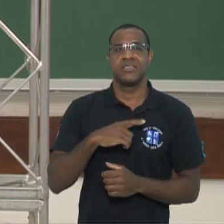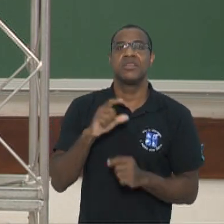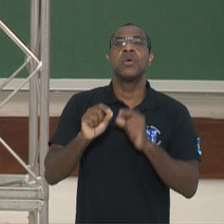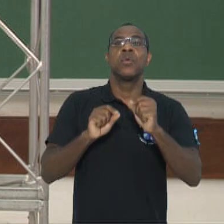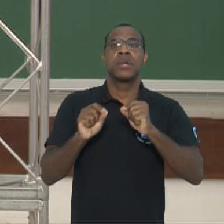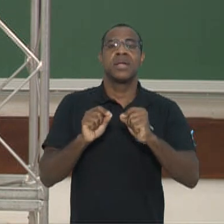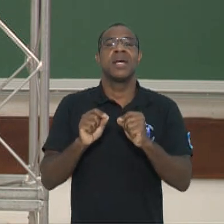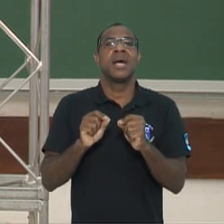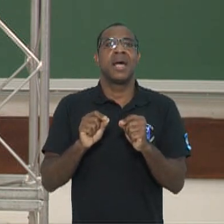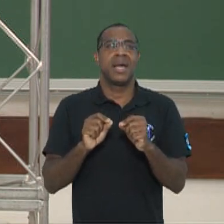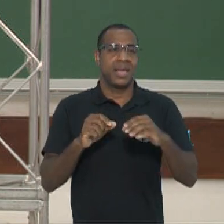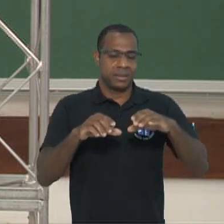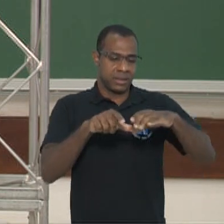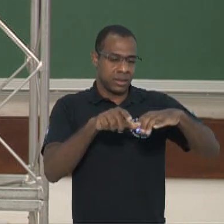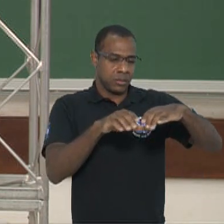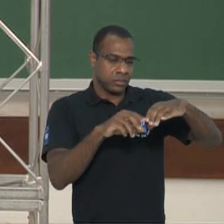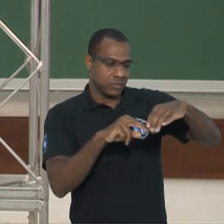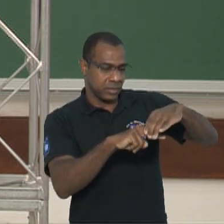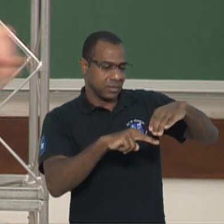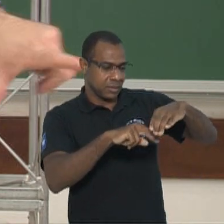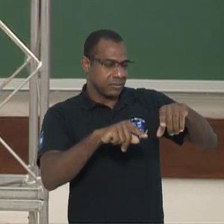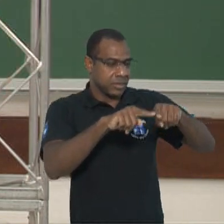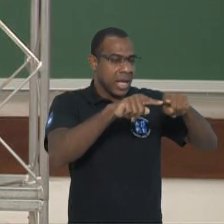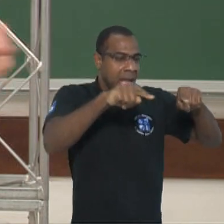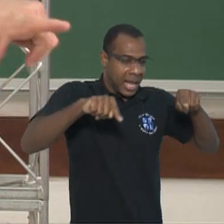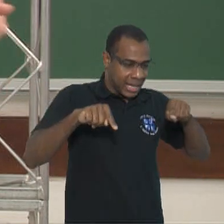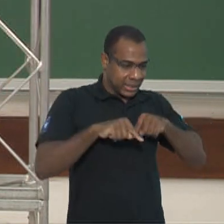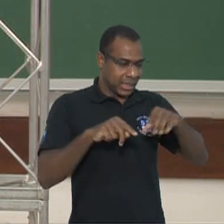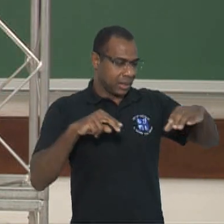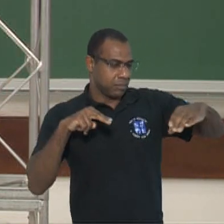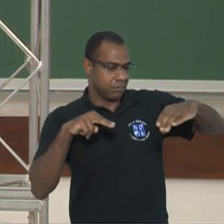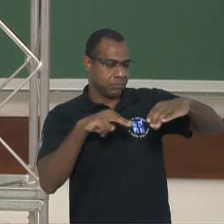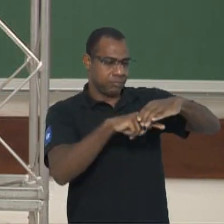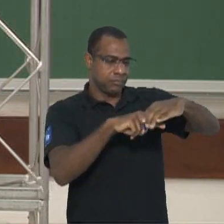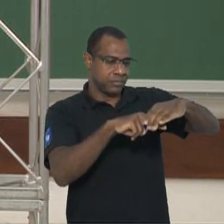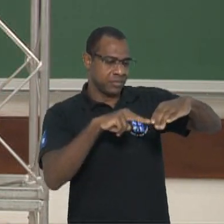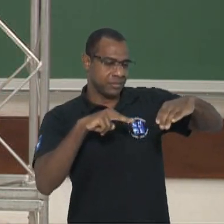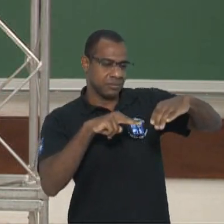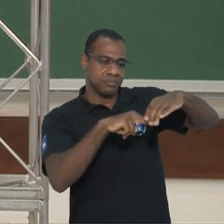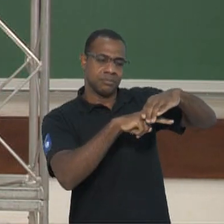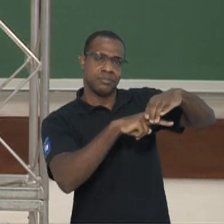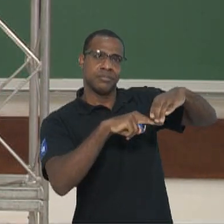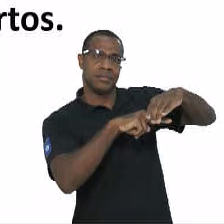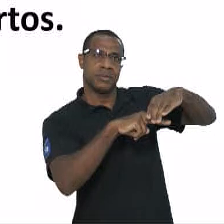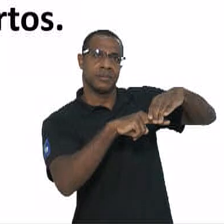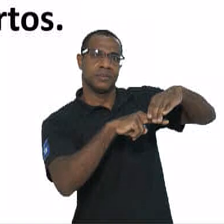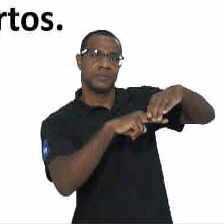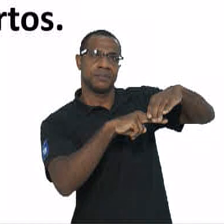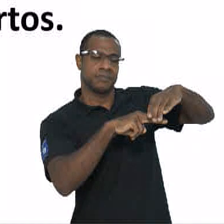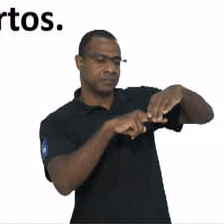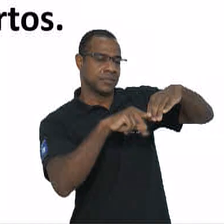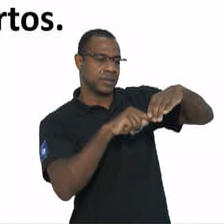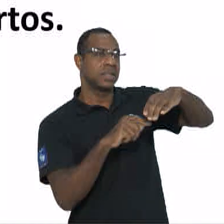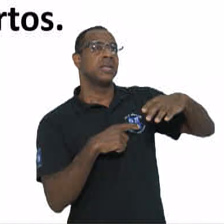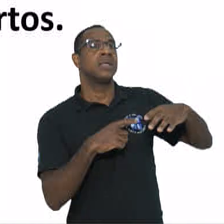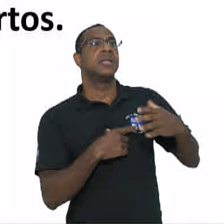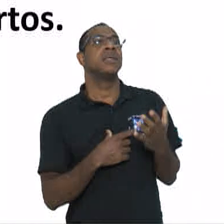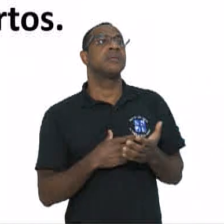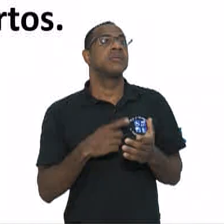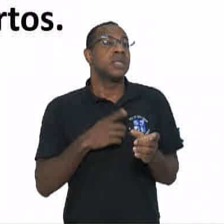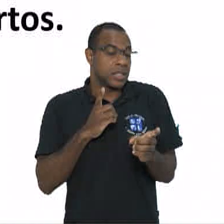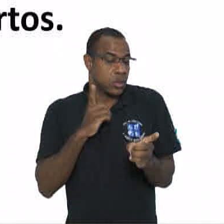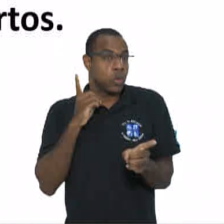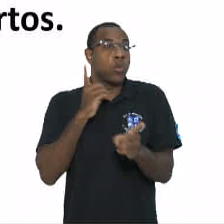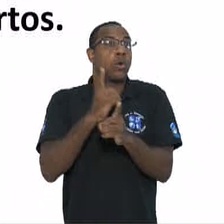mumificado. A tumba é a sala e o sarcófago é o caixão. O sarcófago também é uma forma de encontrarmos